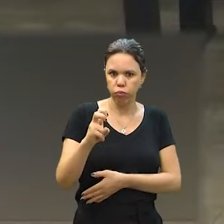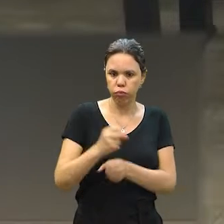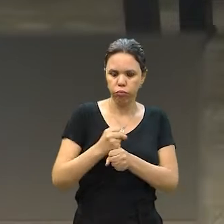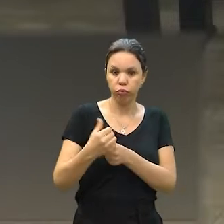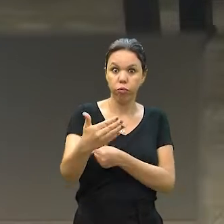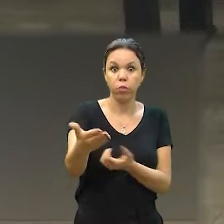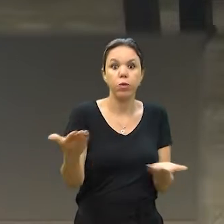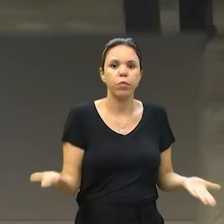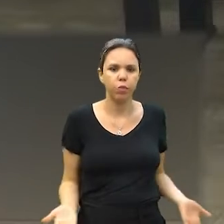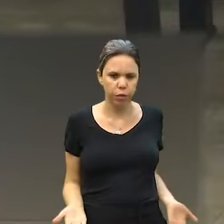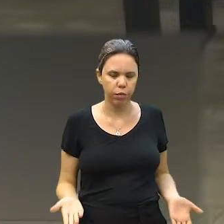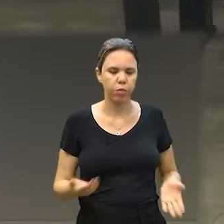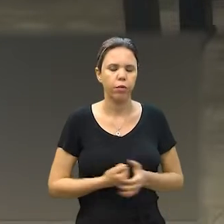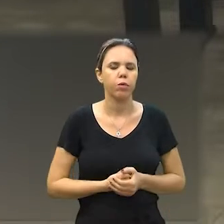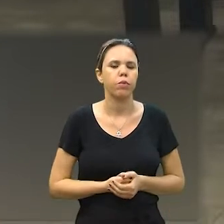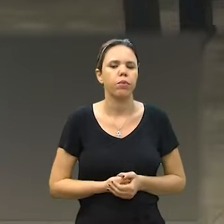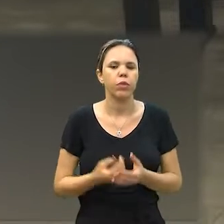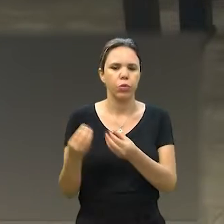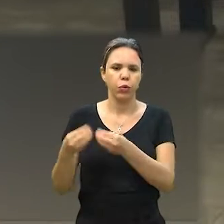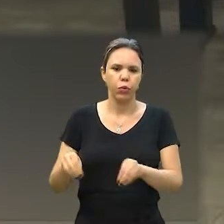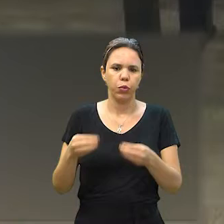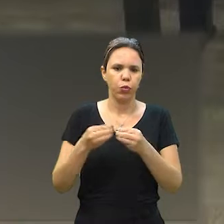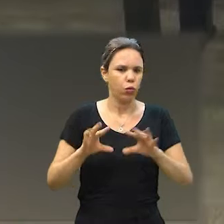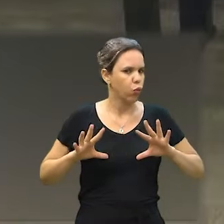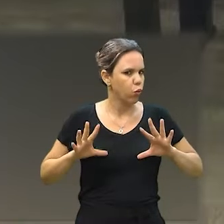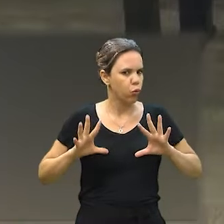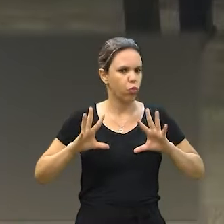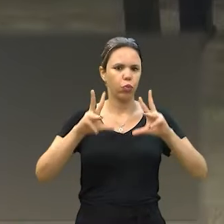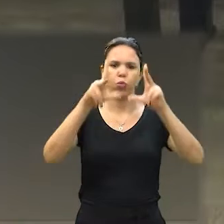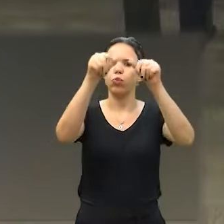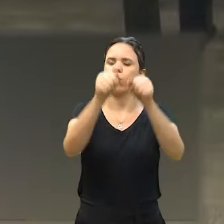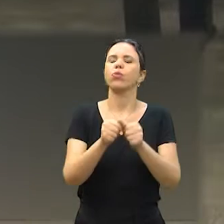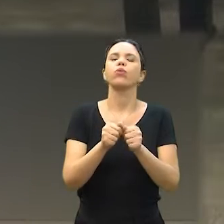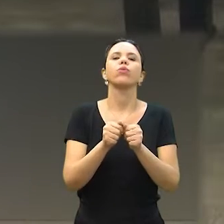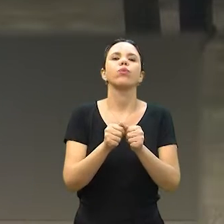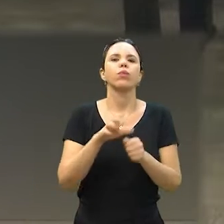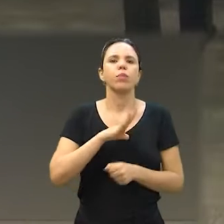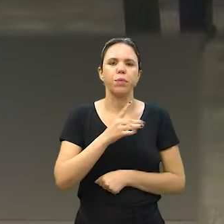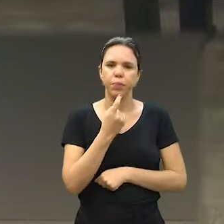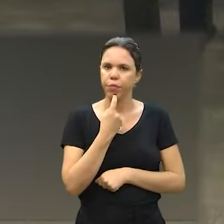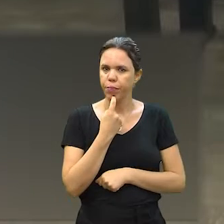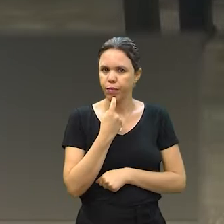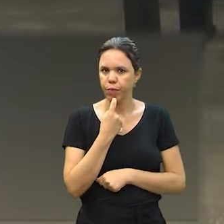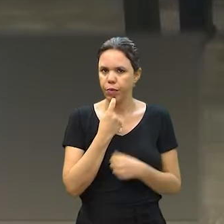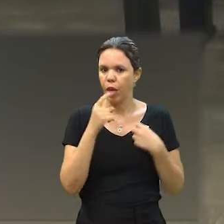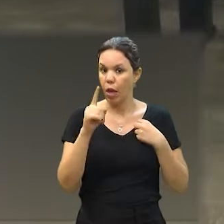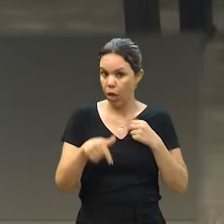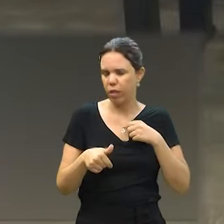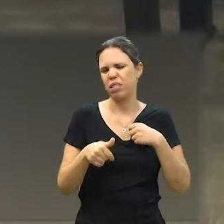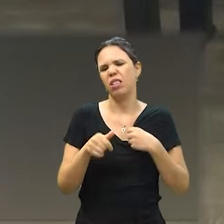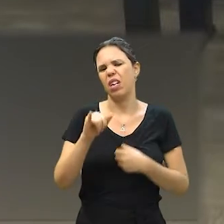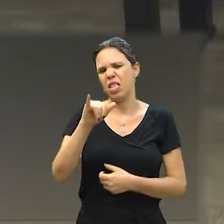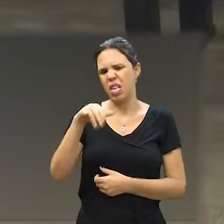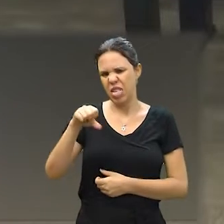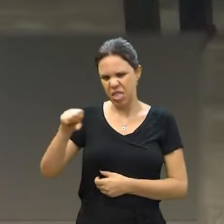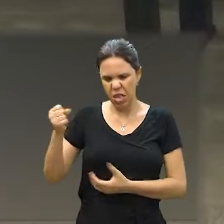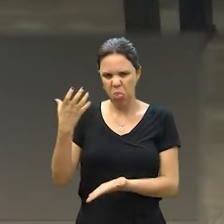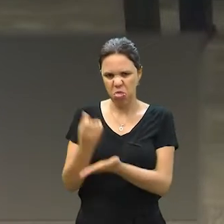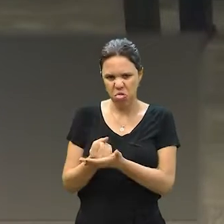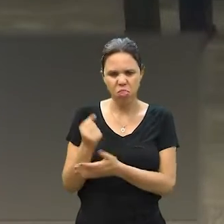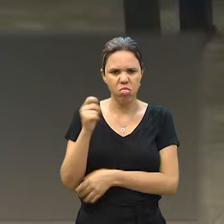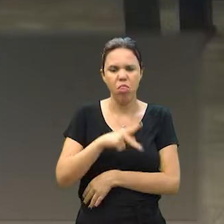todo mundo na cidade de Campinas. Essa previdência é baseada na previdência chilena, que quebrou.